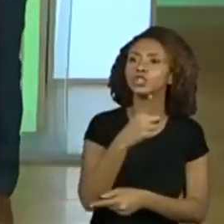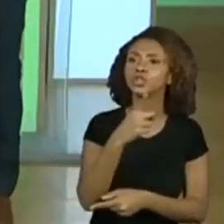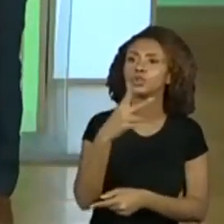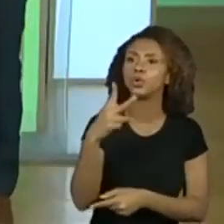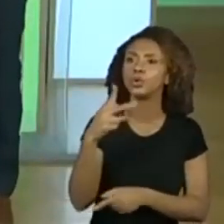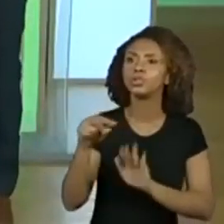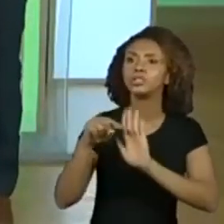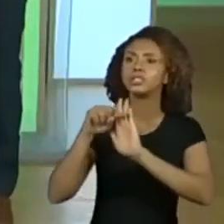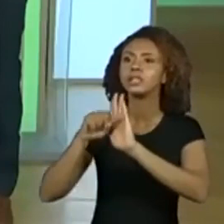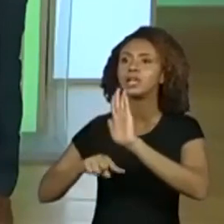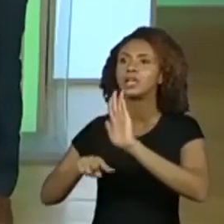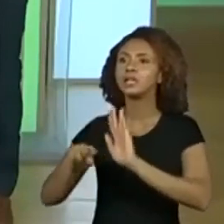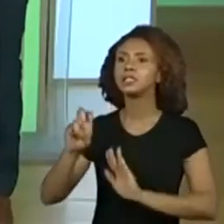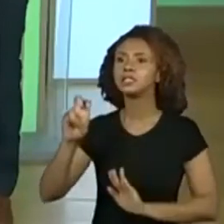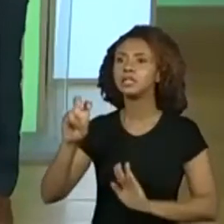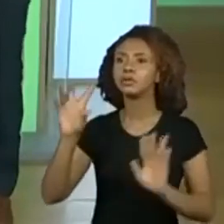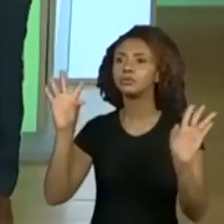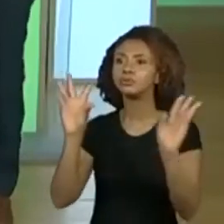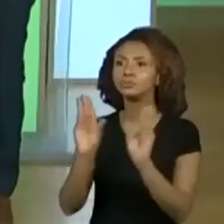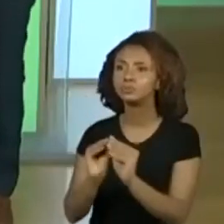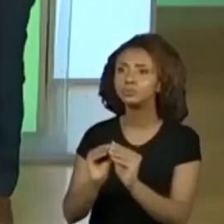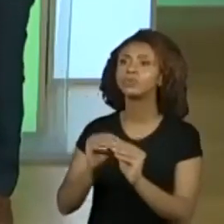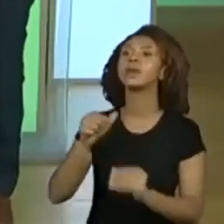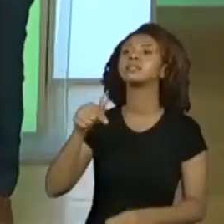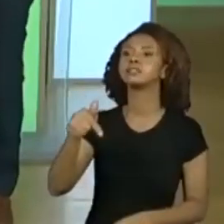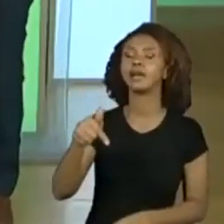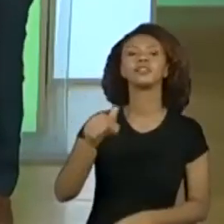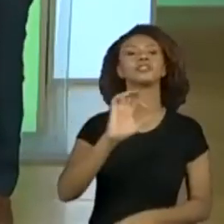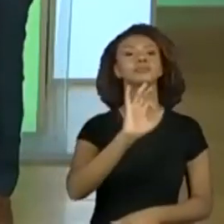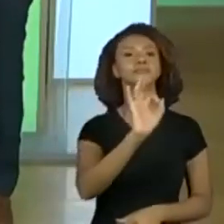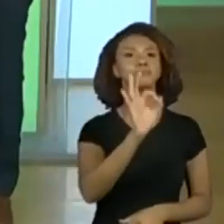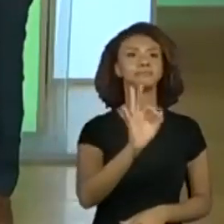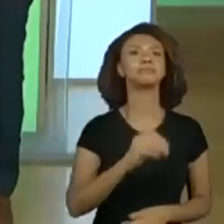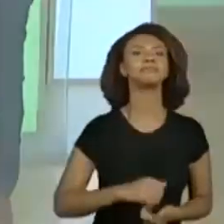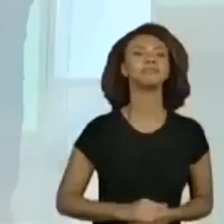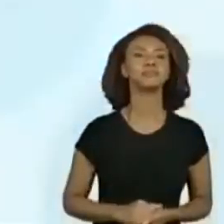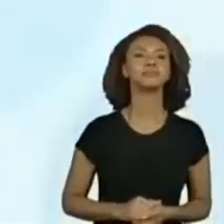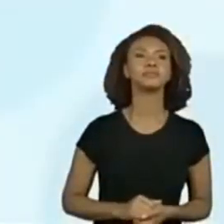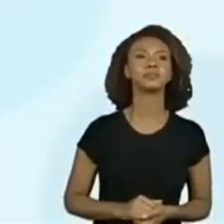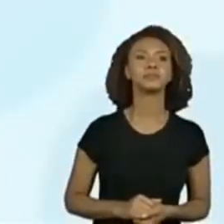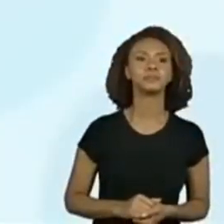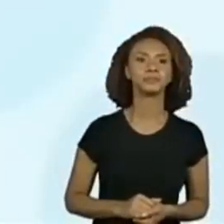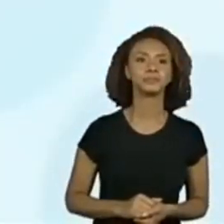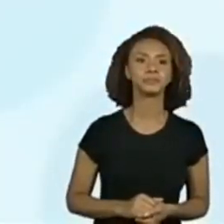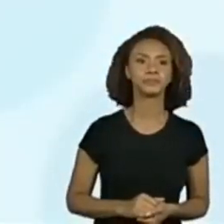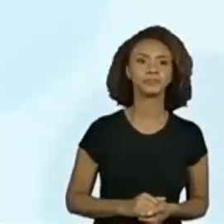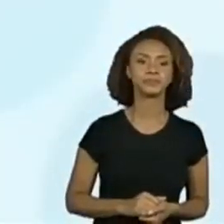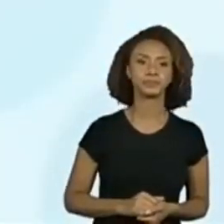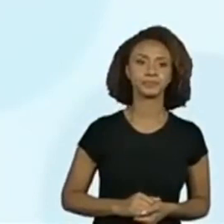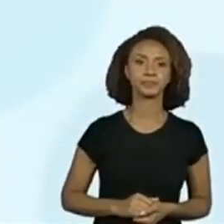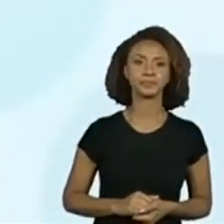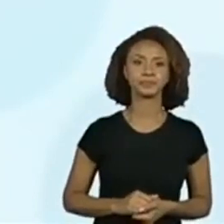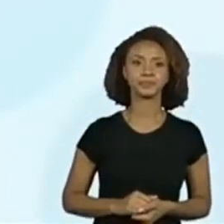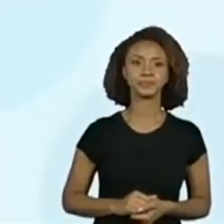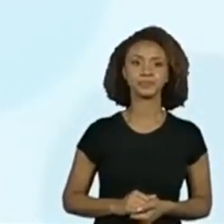exato Então olha só ele já tinha cinco ele tinha cinco deixa eu colocar aqui o marca